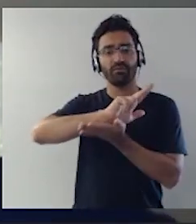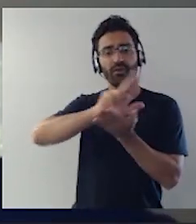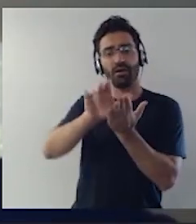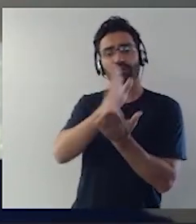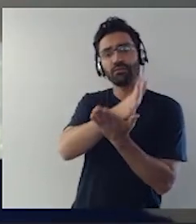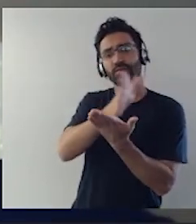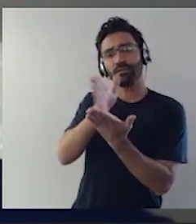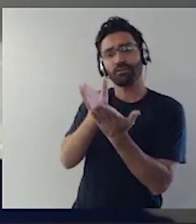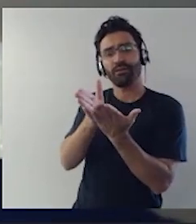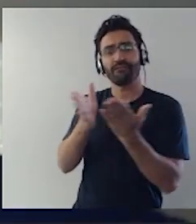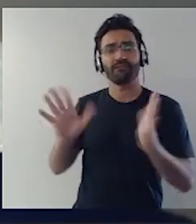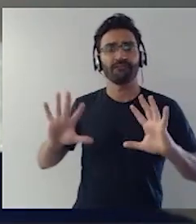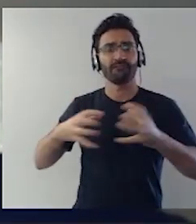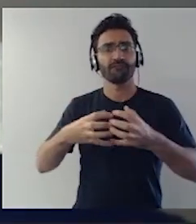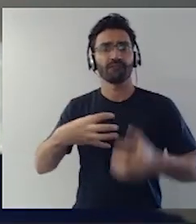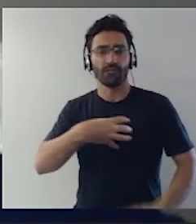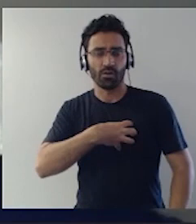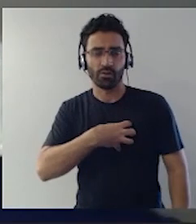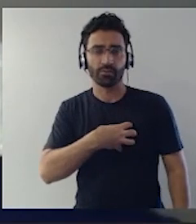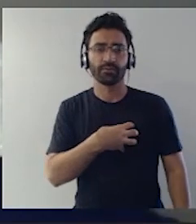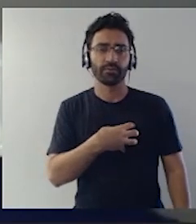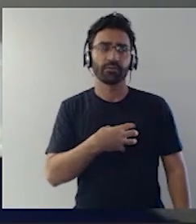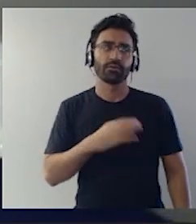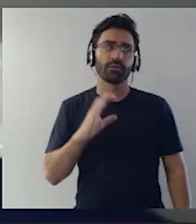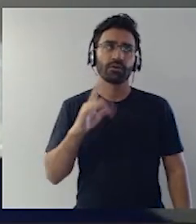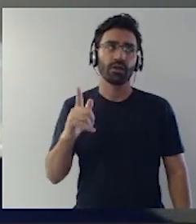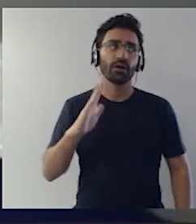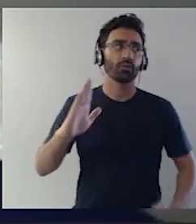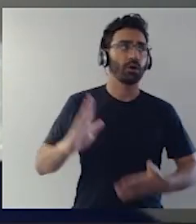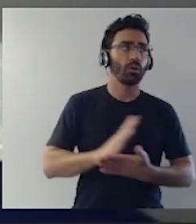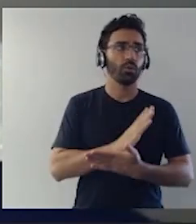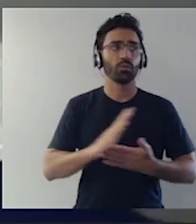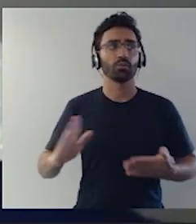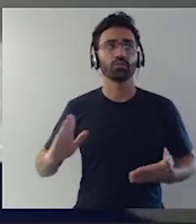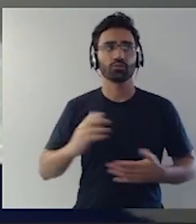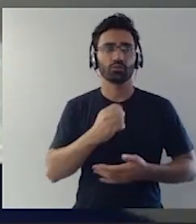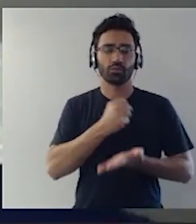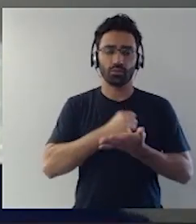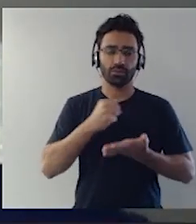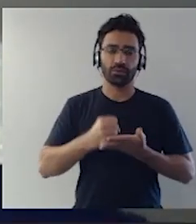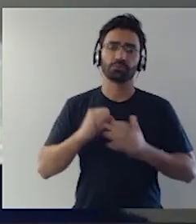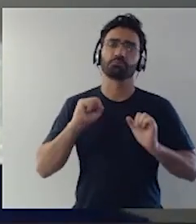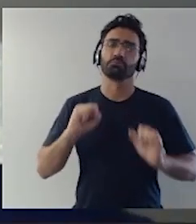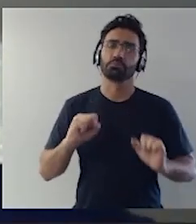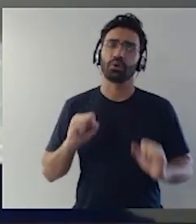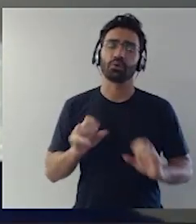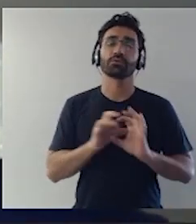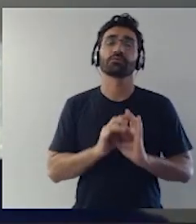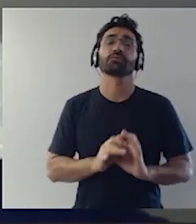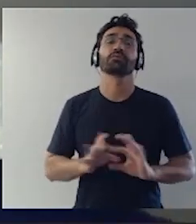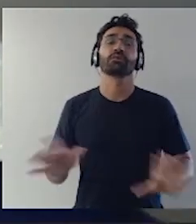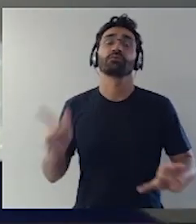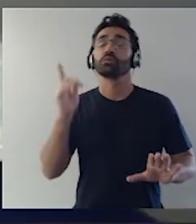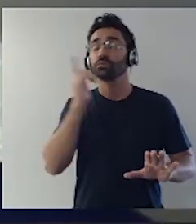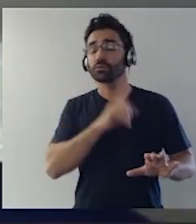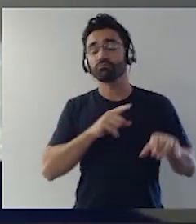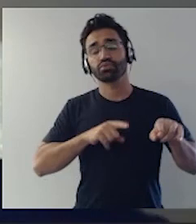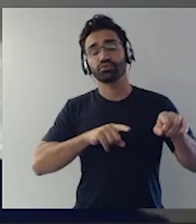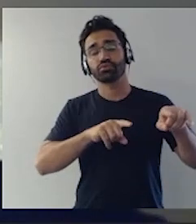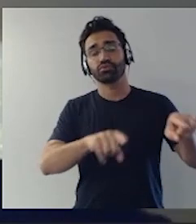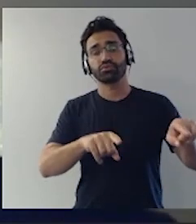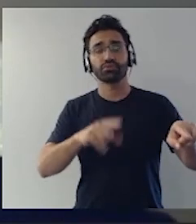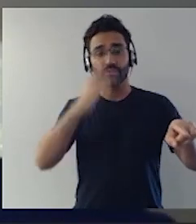multiformes. Evidentemente que determinados contratos se pode estabelecer bases mais isonômicas entre o